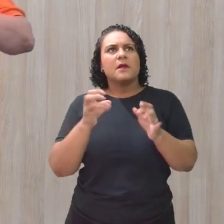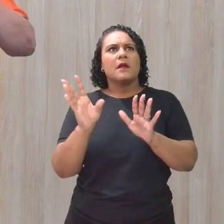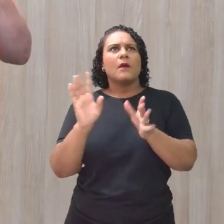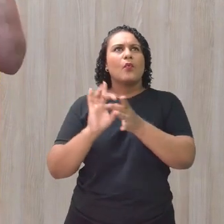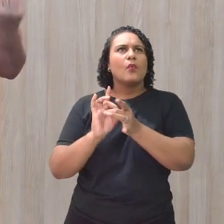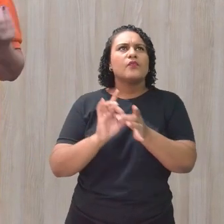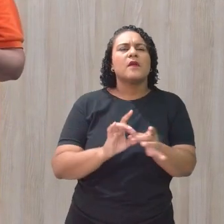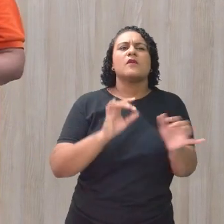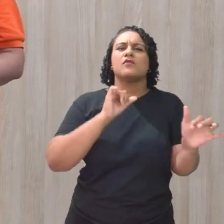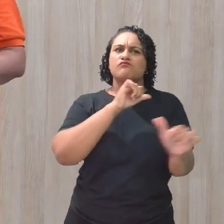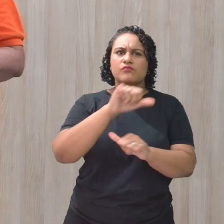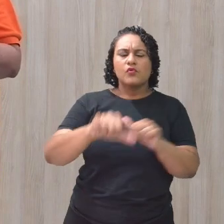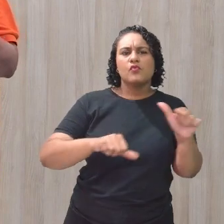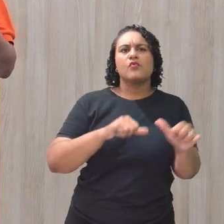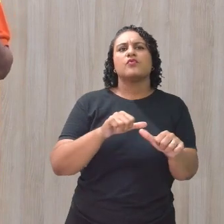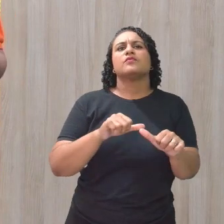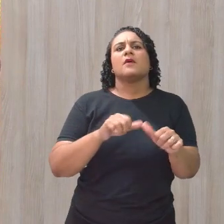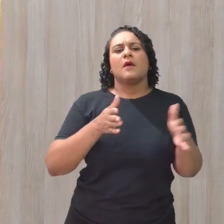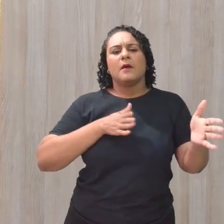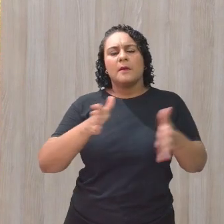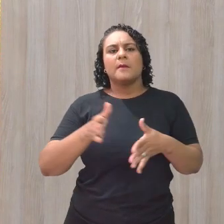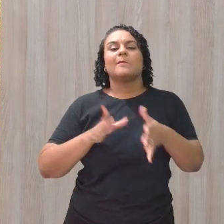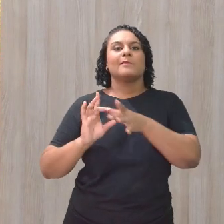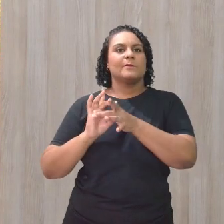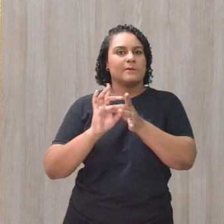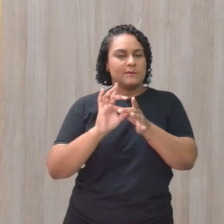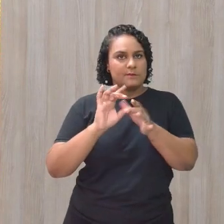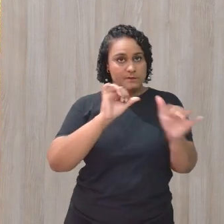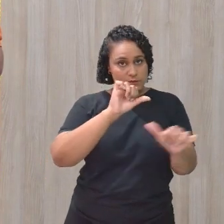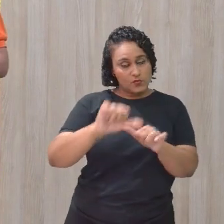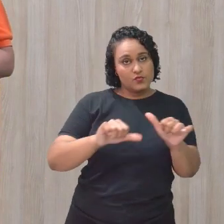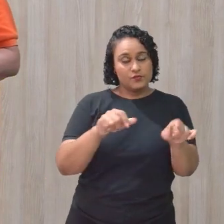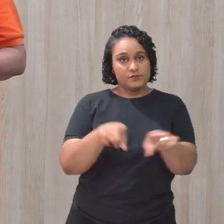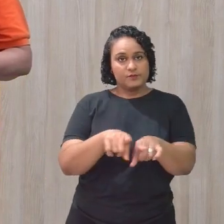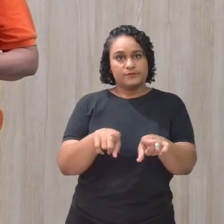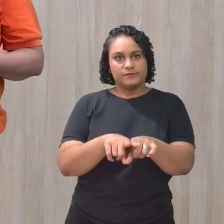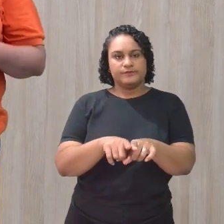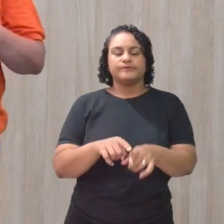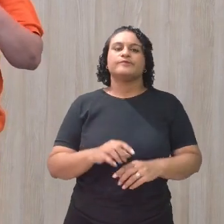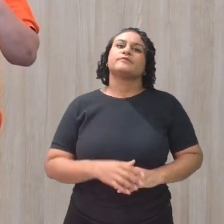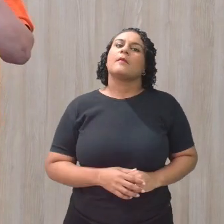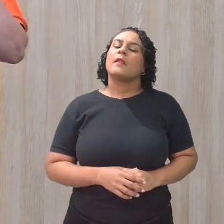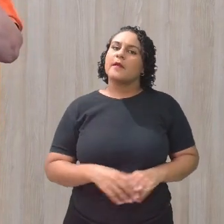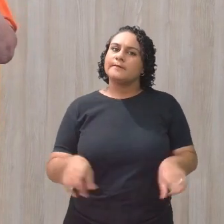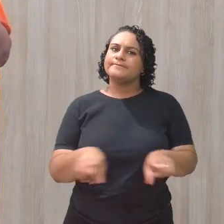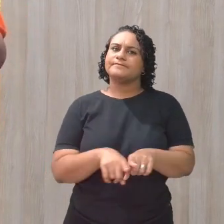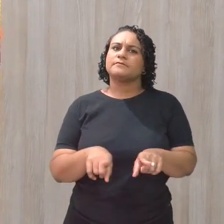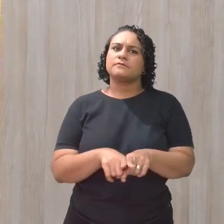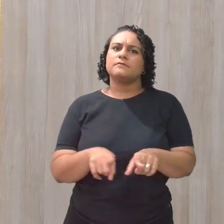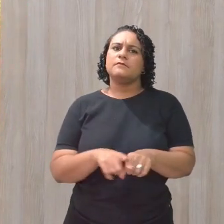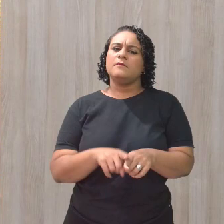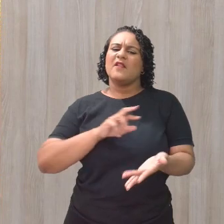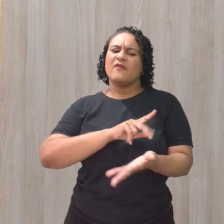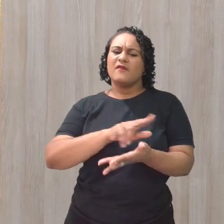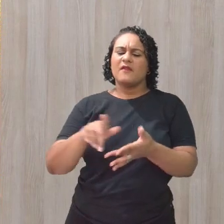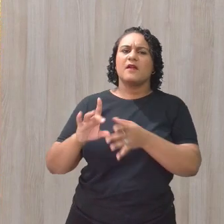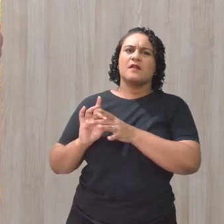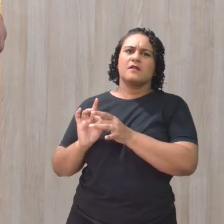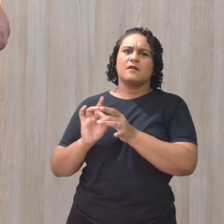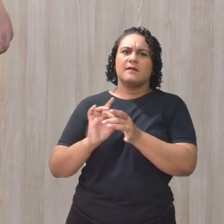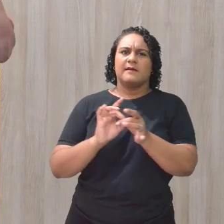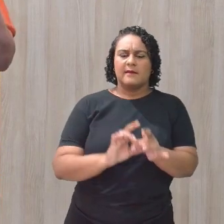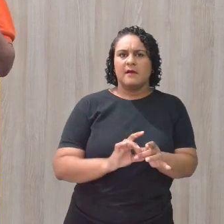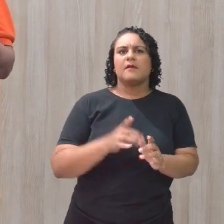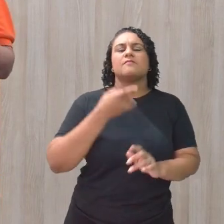contextos mudam, a época, não é? E também os diferentes contextos,